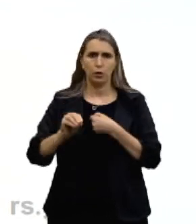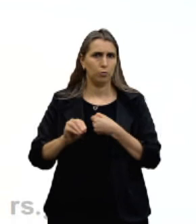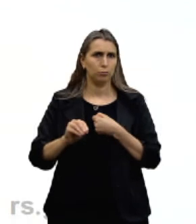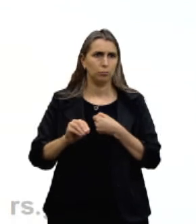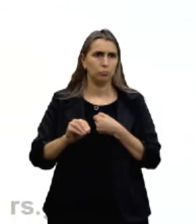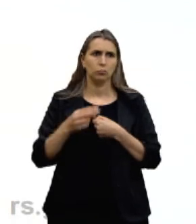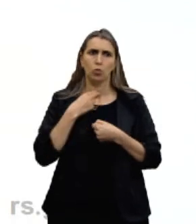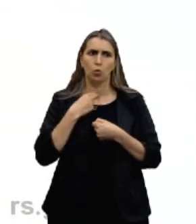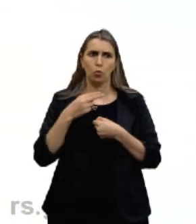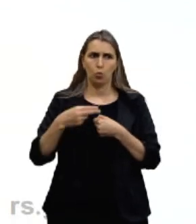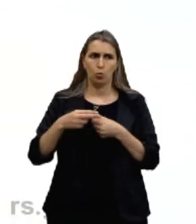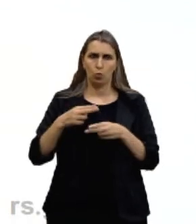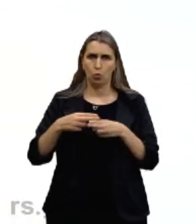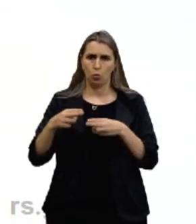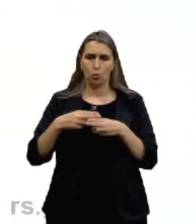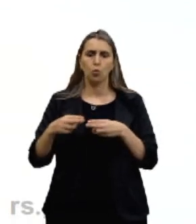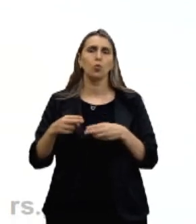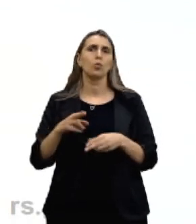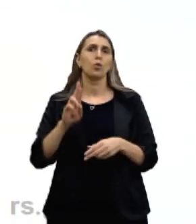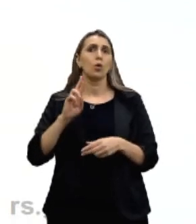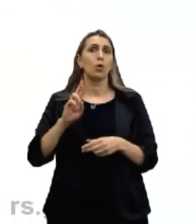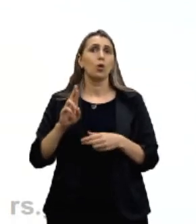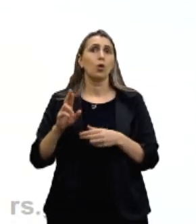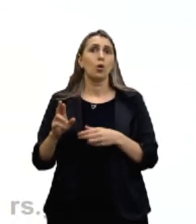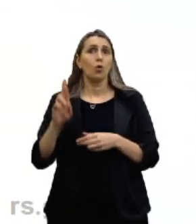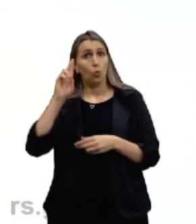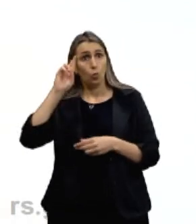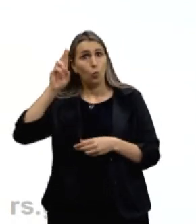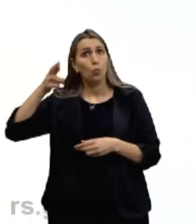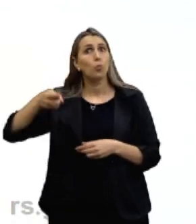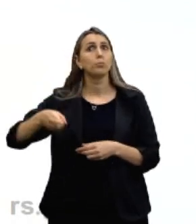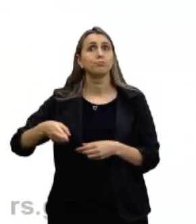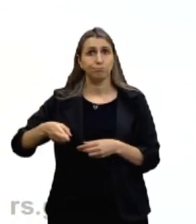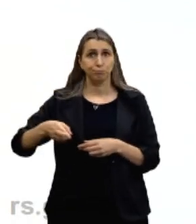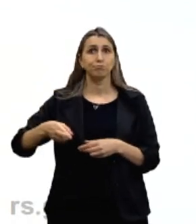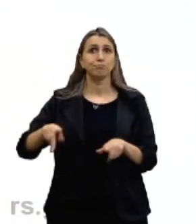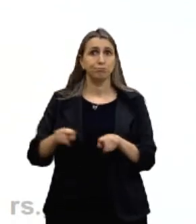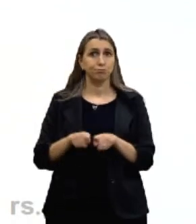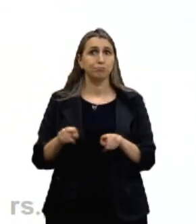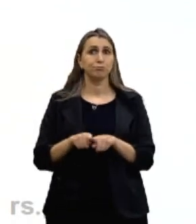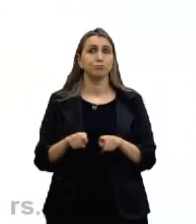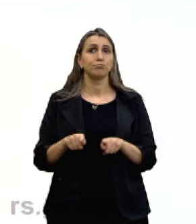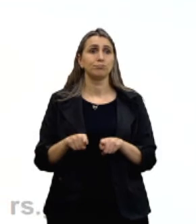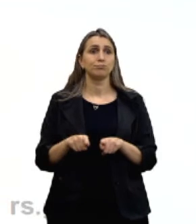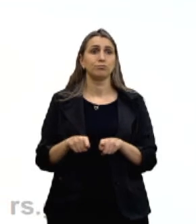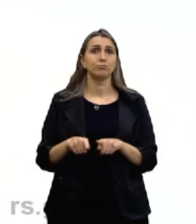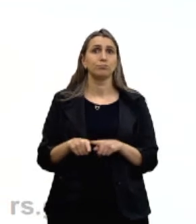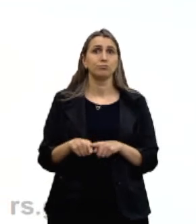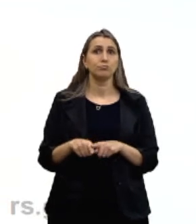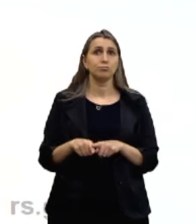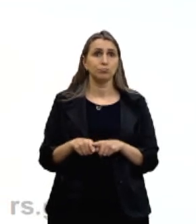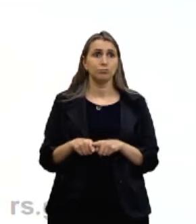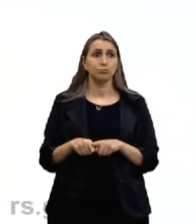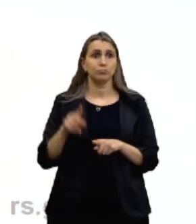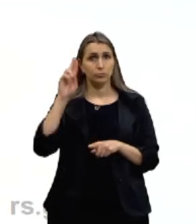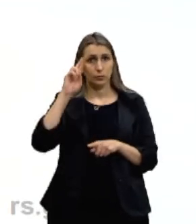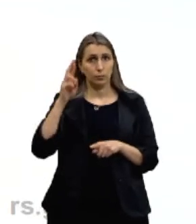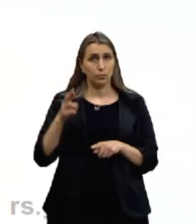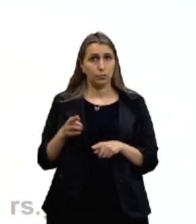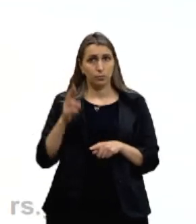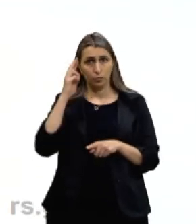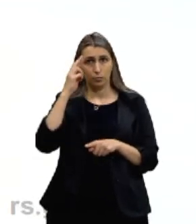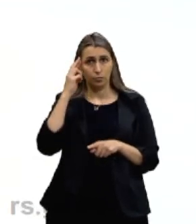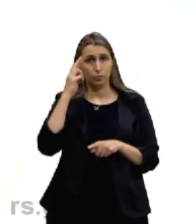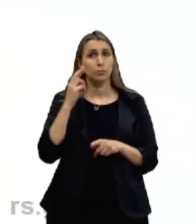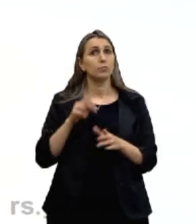o racionalismo né ou seja na grande maioria das vezes tem